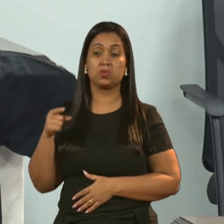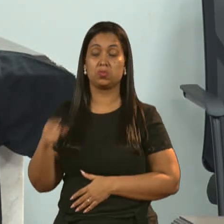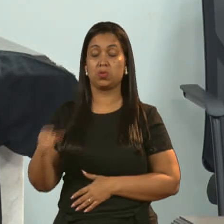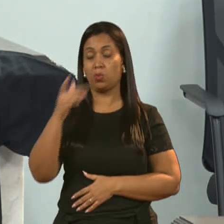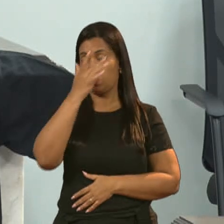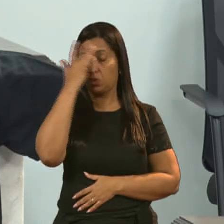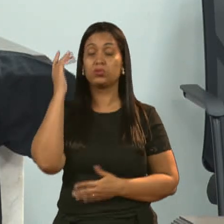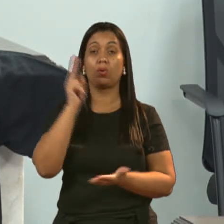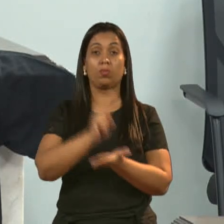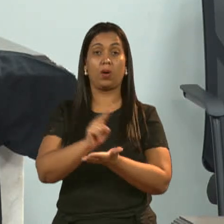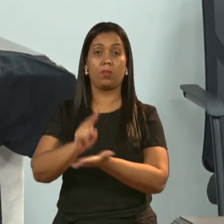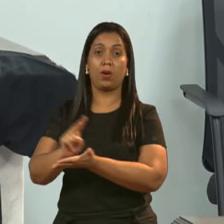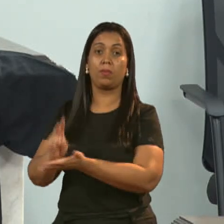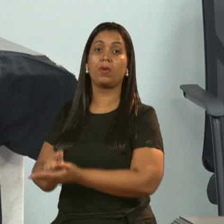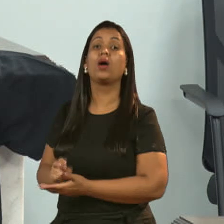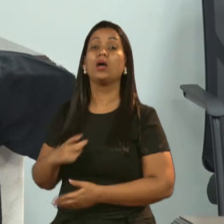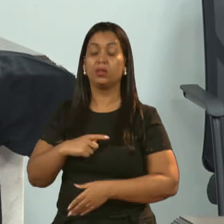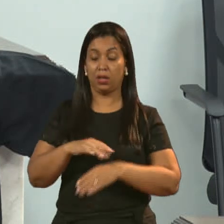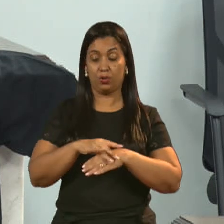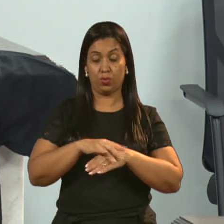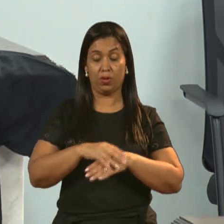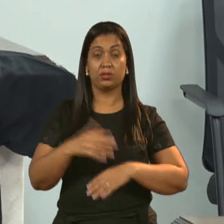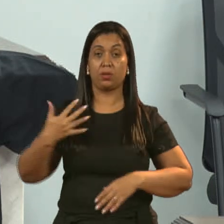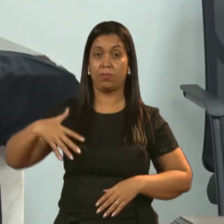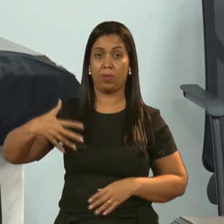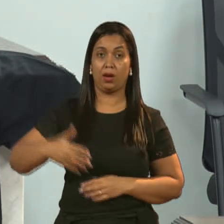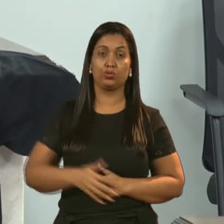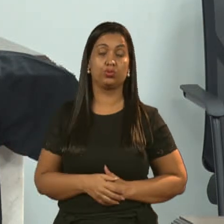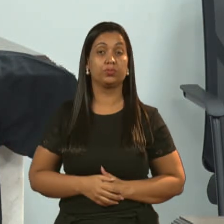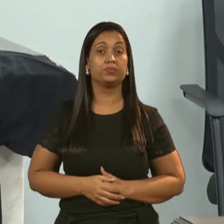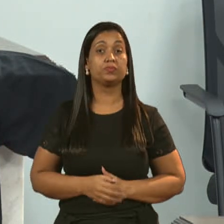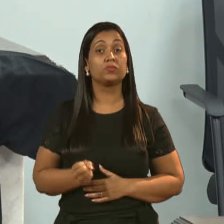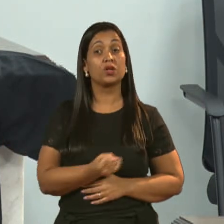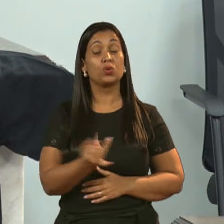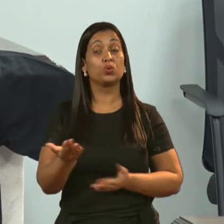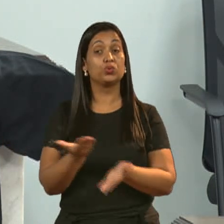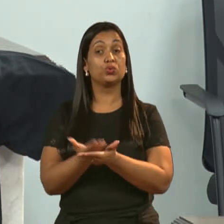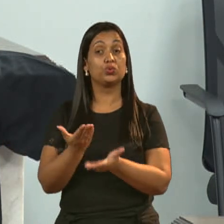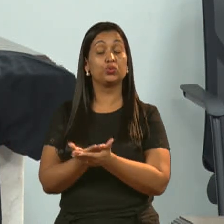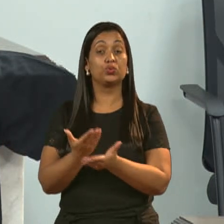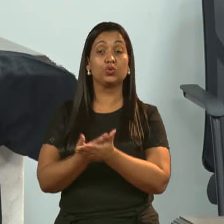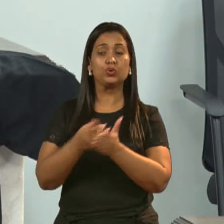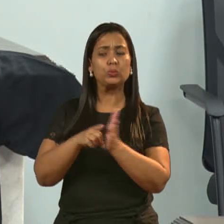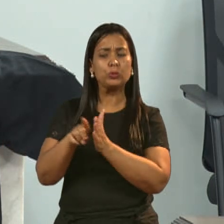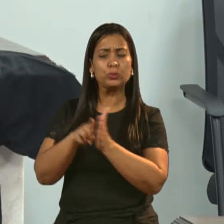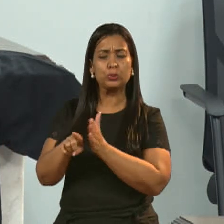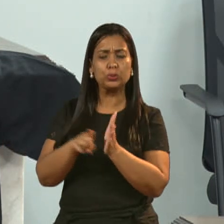pacientes acometidos pela doença. De acordo com alguns estudos que foram levantados,